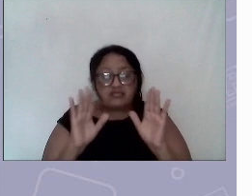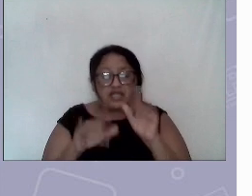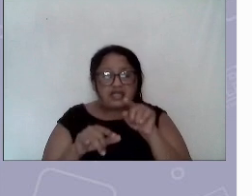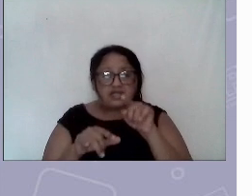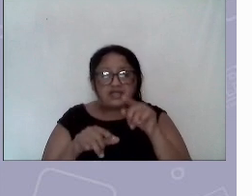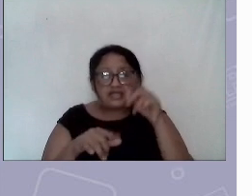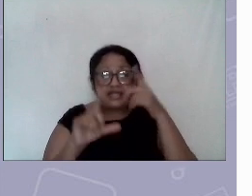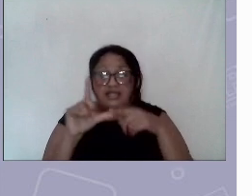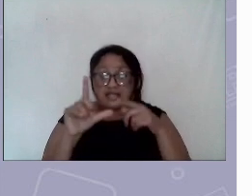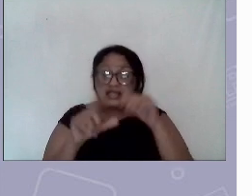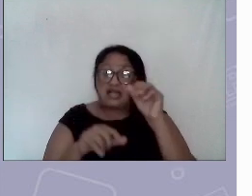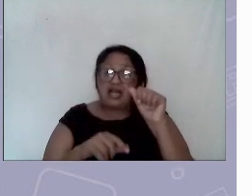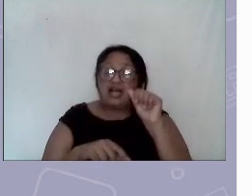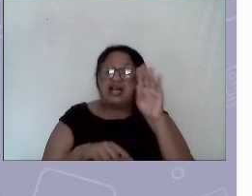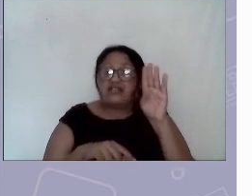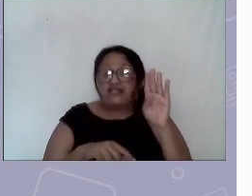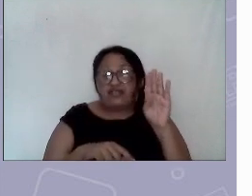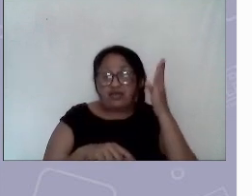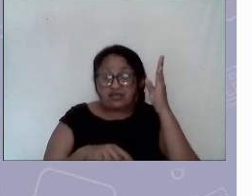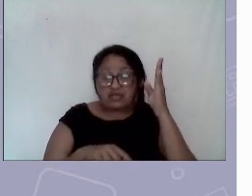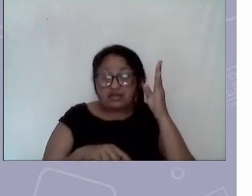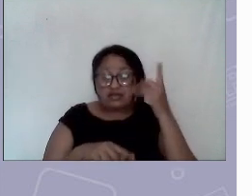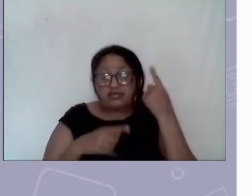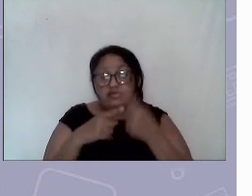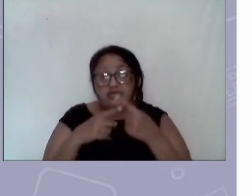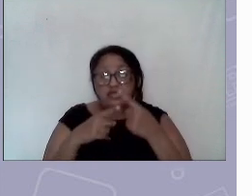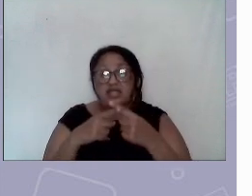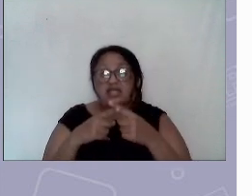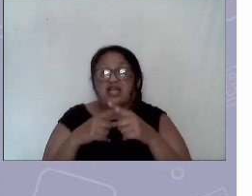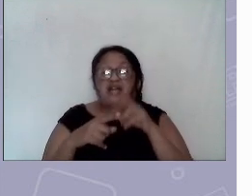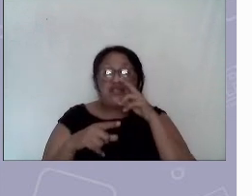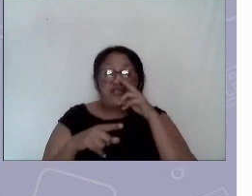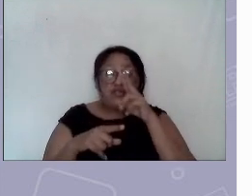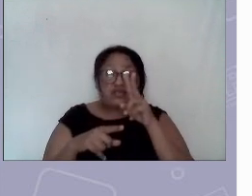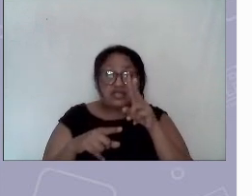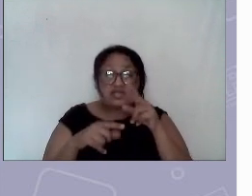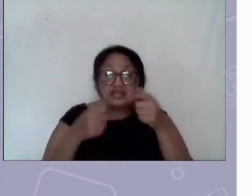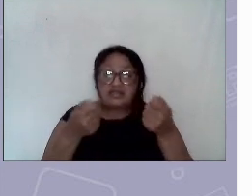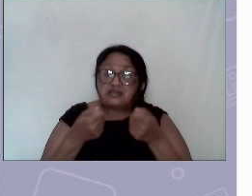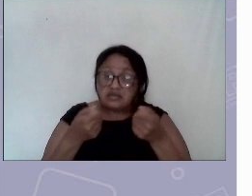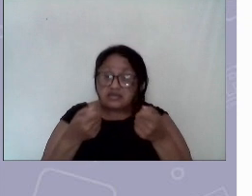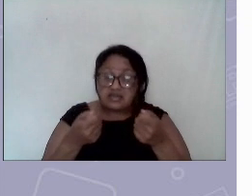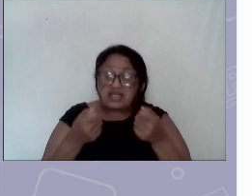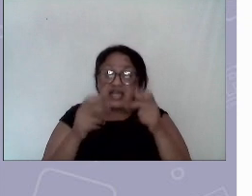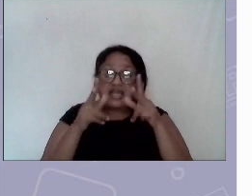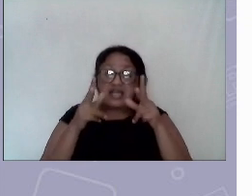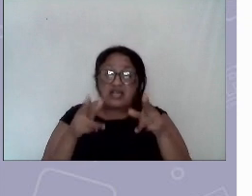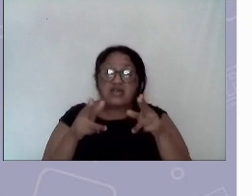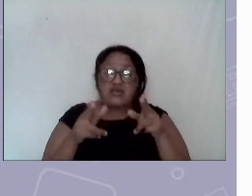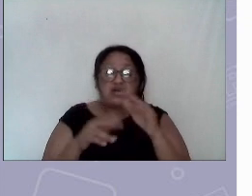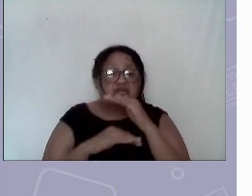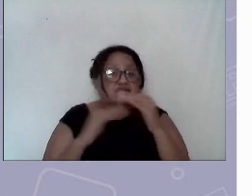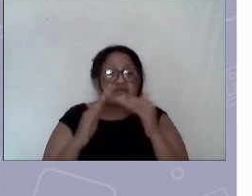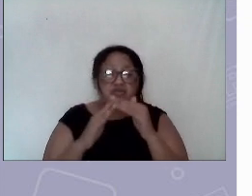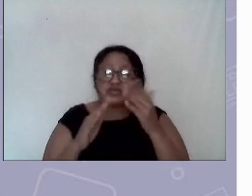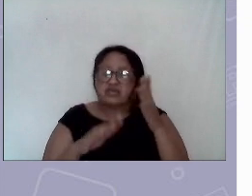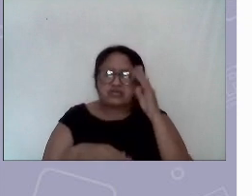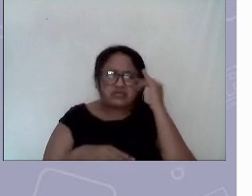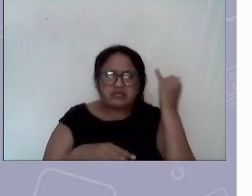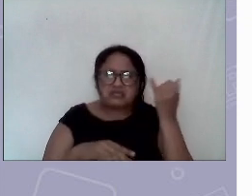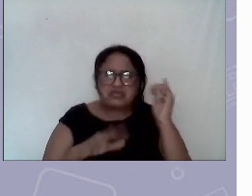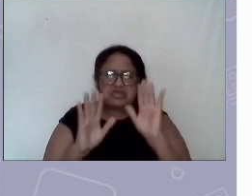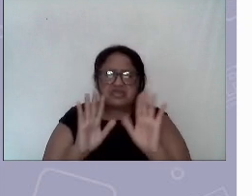letra A é falsa tá bom falsa porque a força de atrito é a mesma em todos os trajetos não importa se ele vai